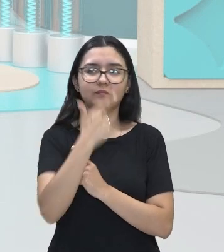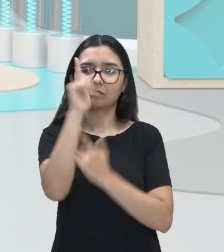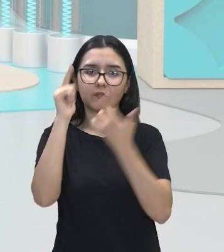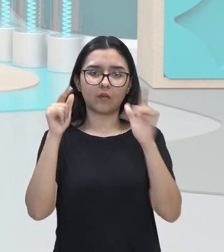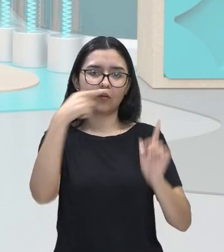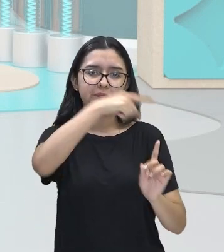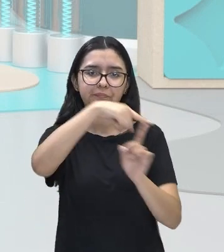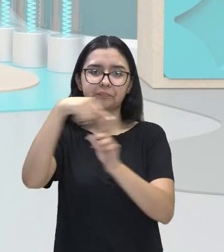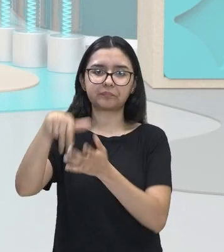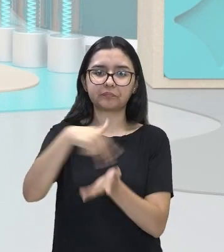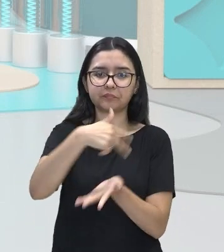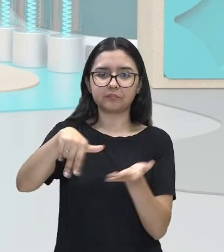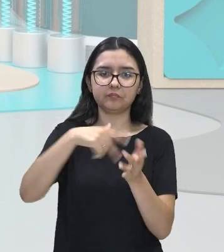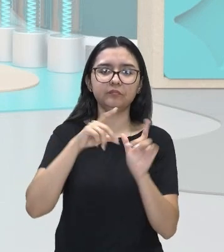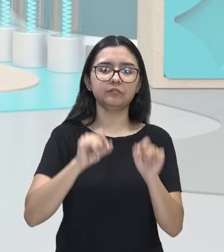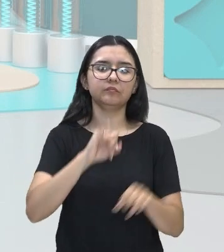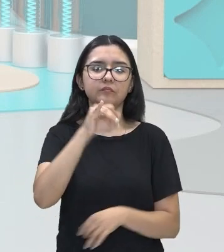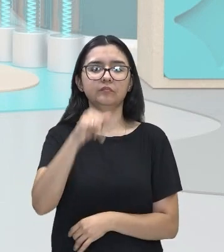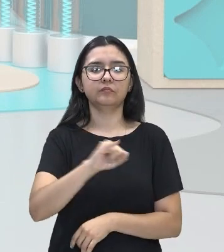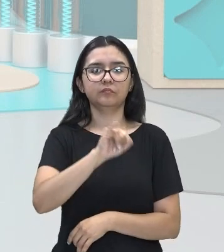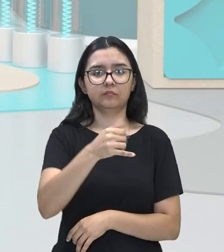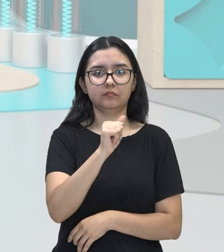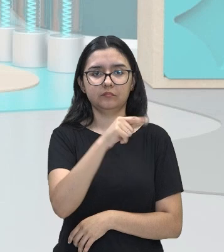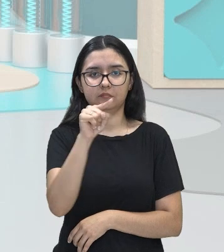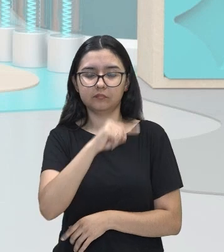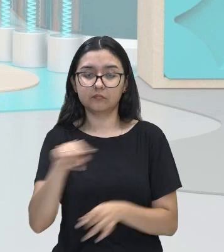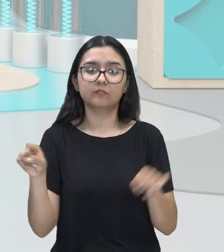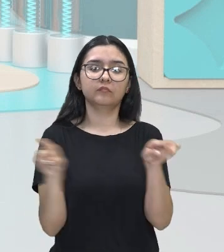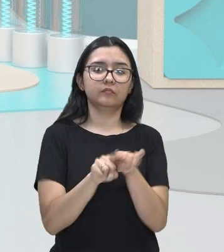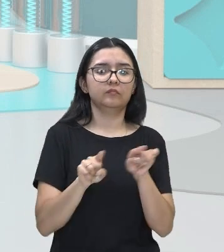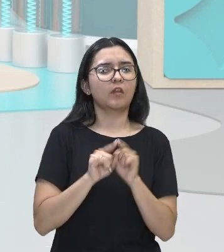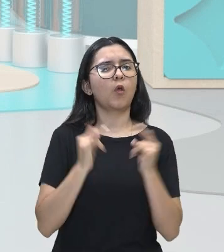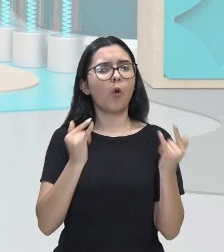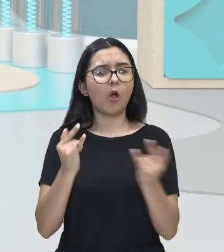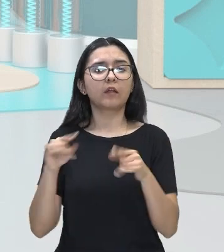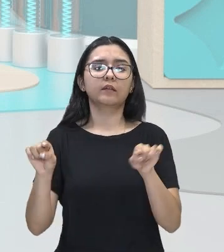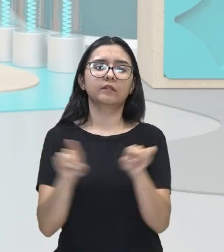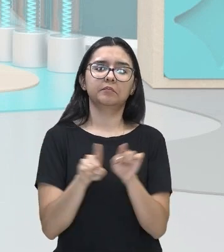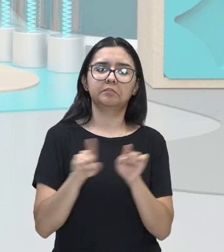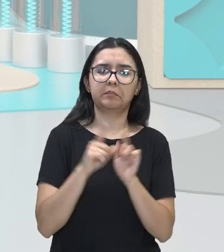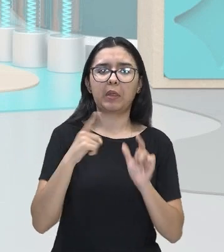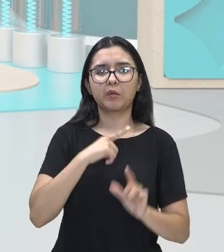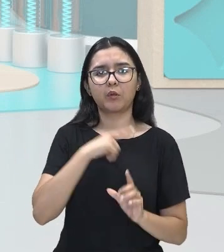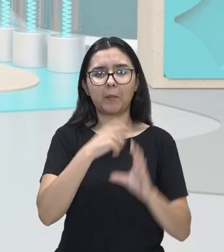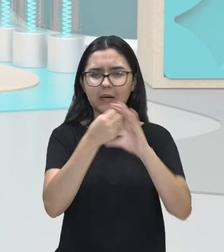estilos musicais como o jazz e o rock, dando uma pegada diferenciada aí para